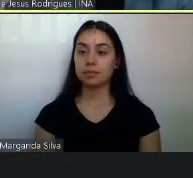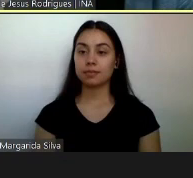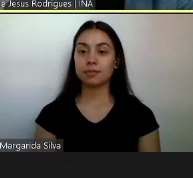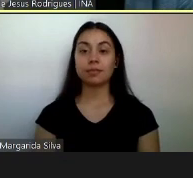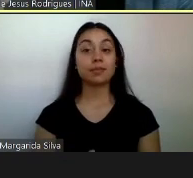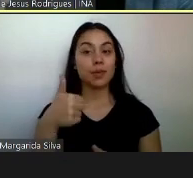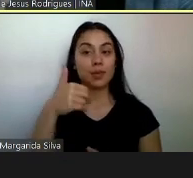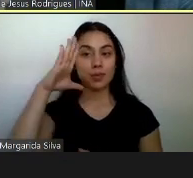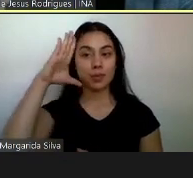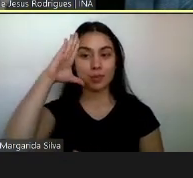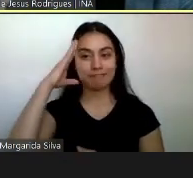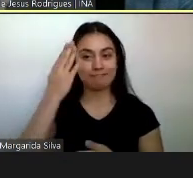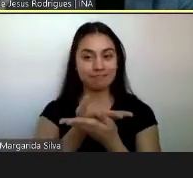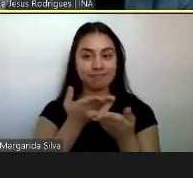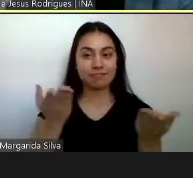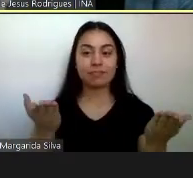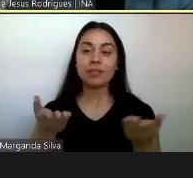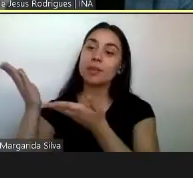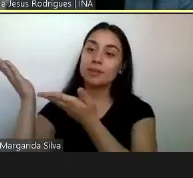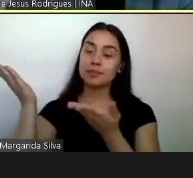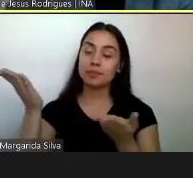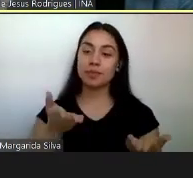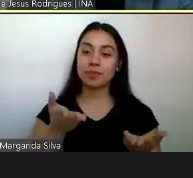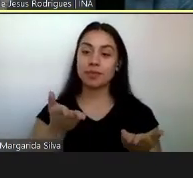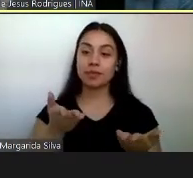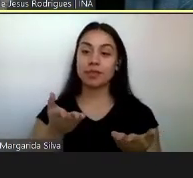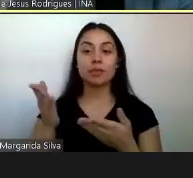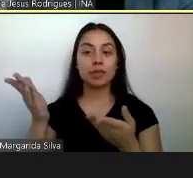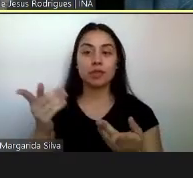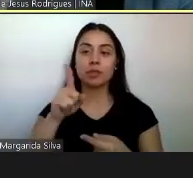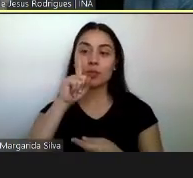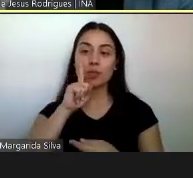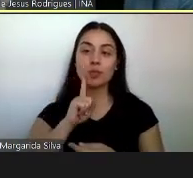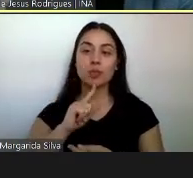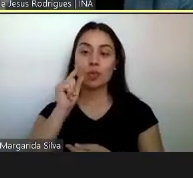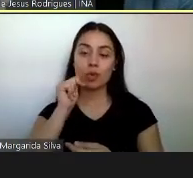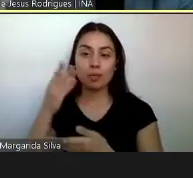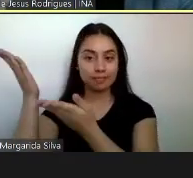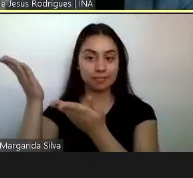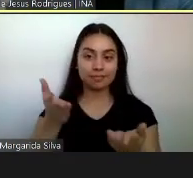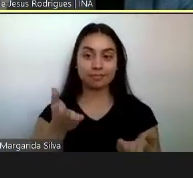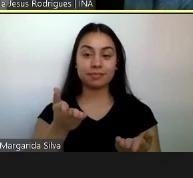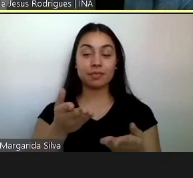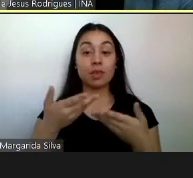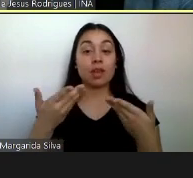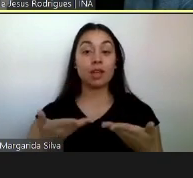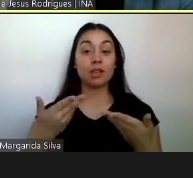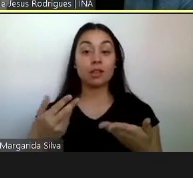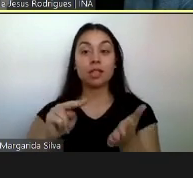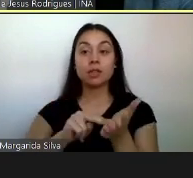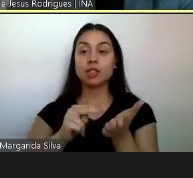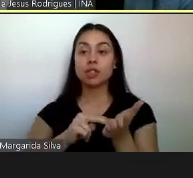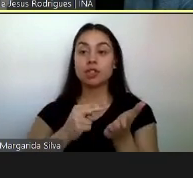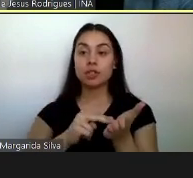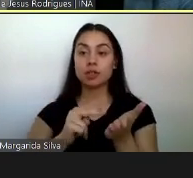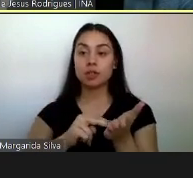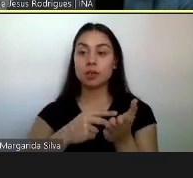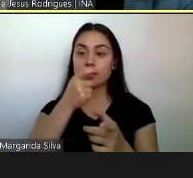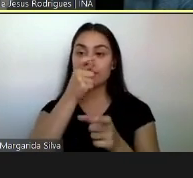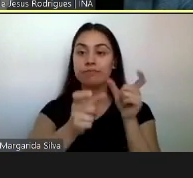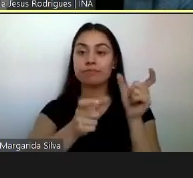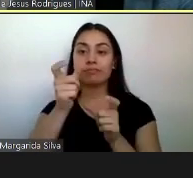Muito boa tarde, sejam bem-vindos e bem-vindas. Estamos agora a aguardar a entrada das pessoas